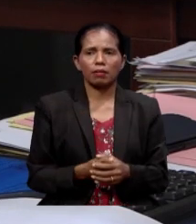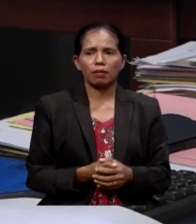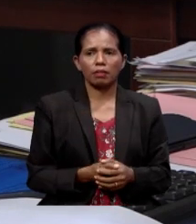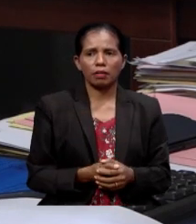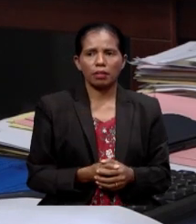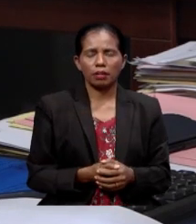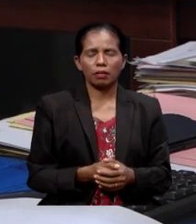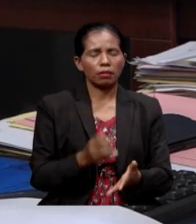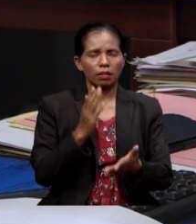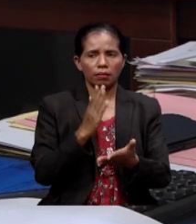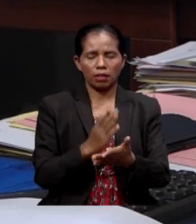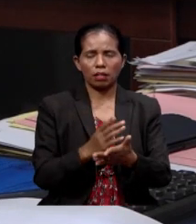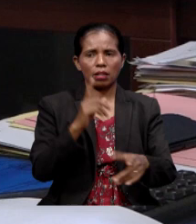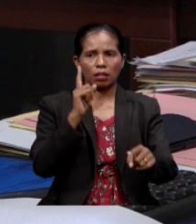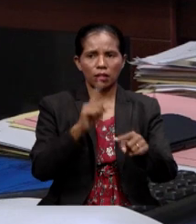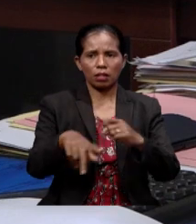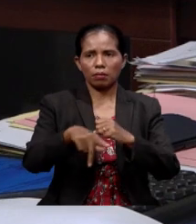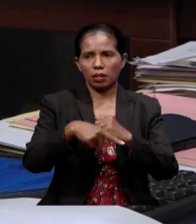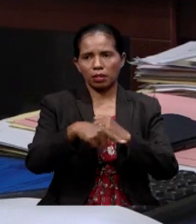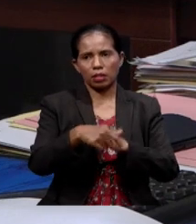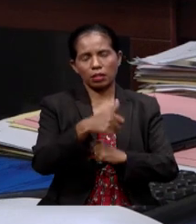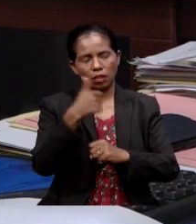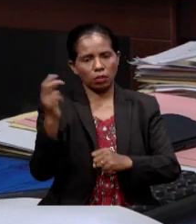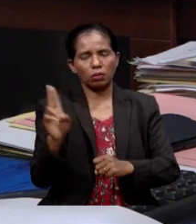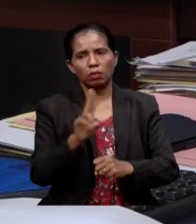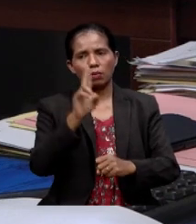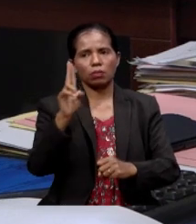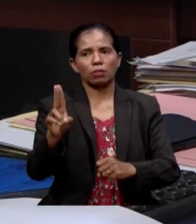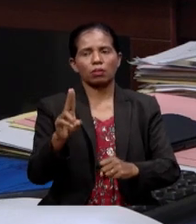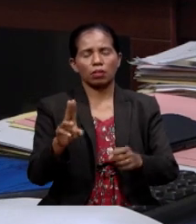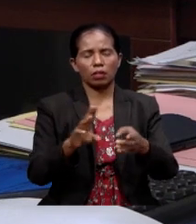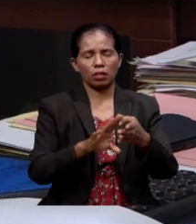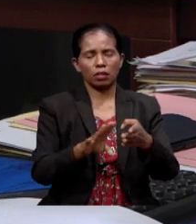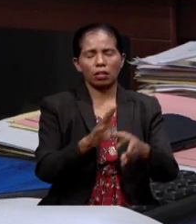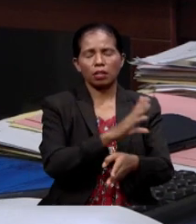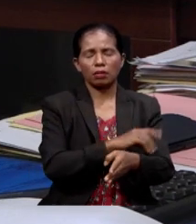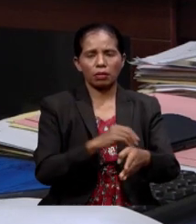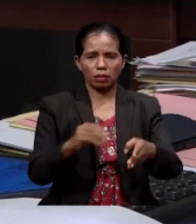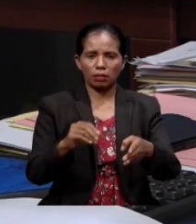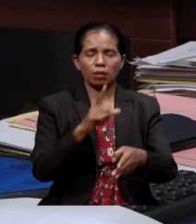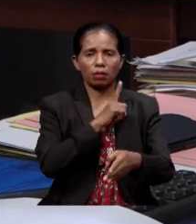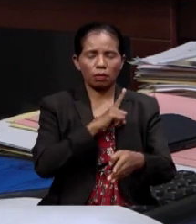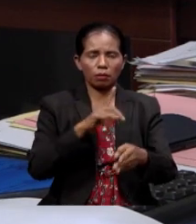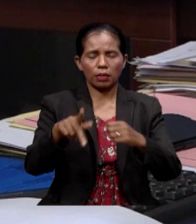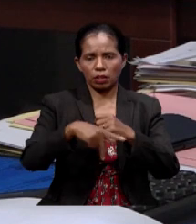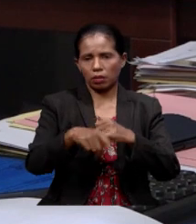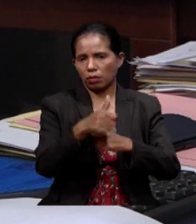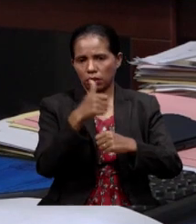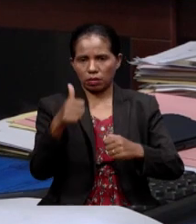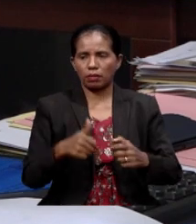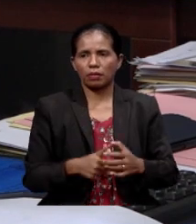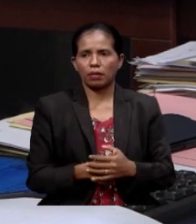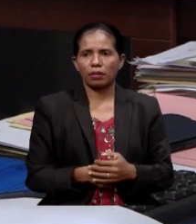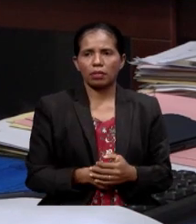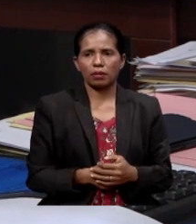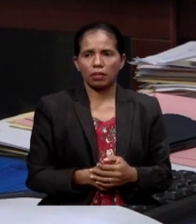rodi evita, partido selo com o Zafali, símbolo partido se selo com nenia. Então,